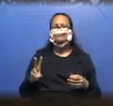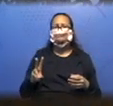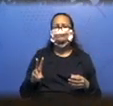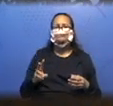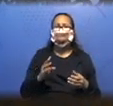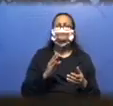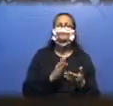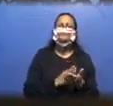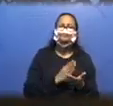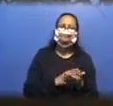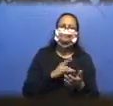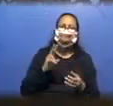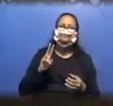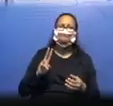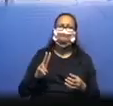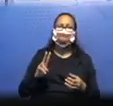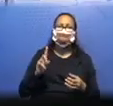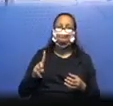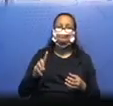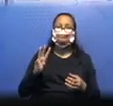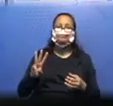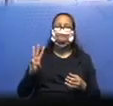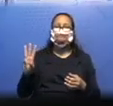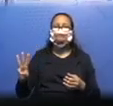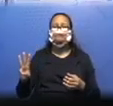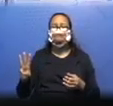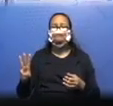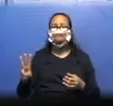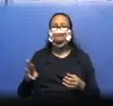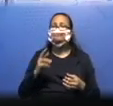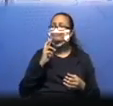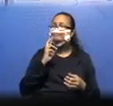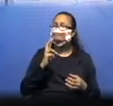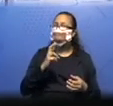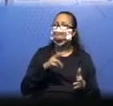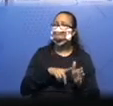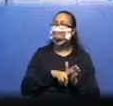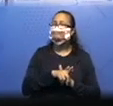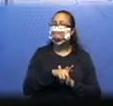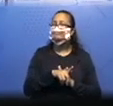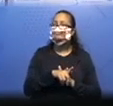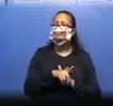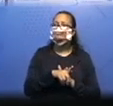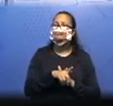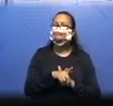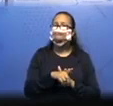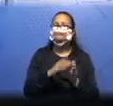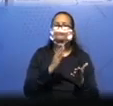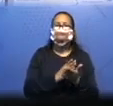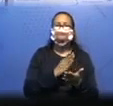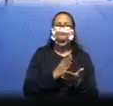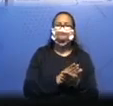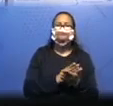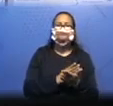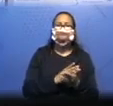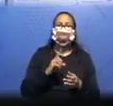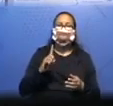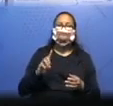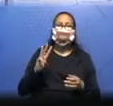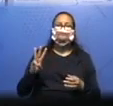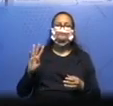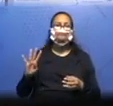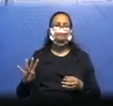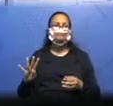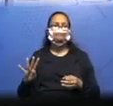página 132 e 133, que tem toda a letra da música, para responder as questões.